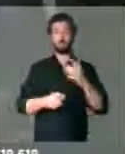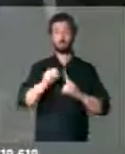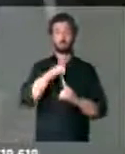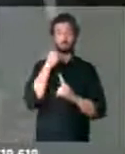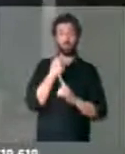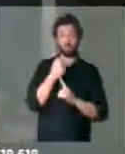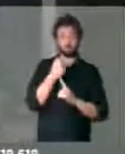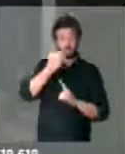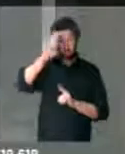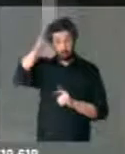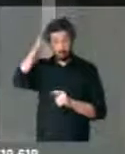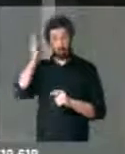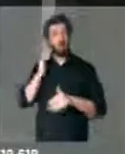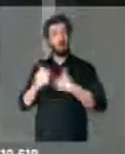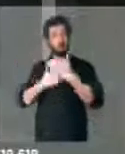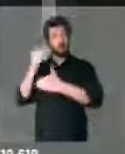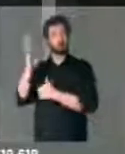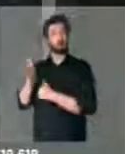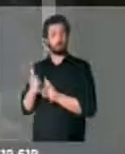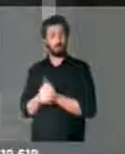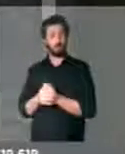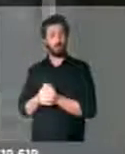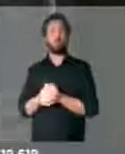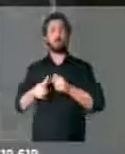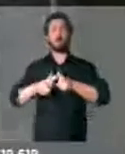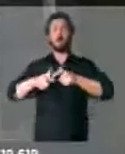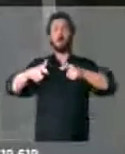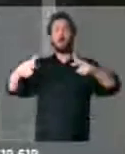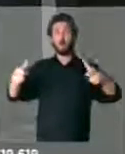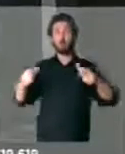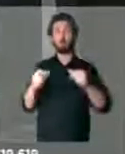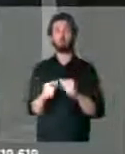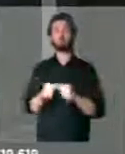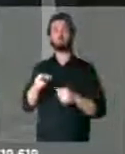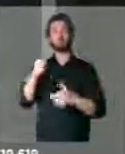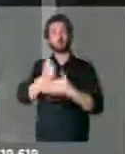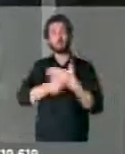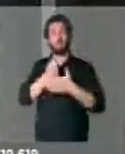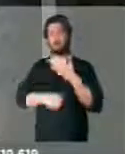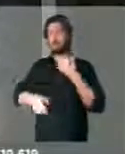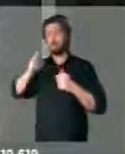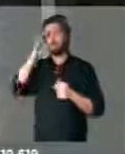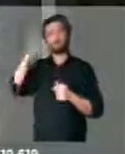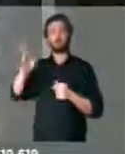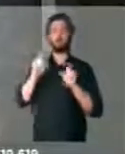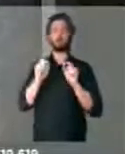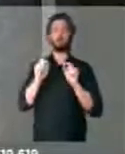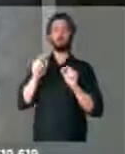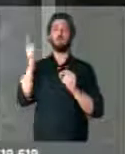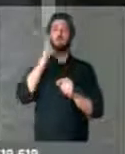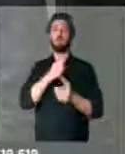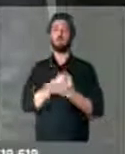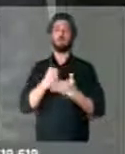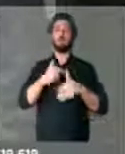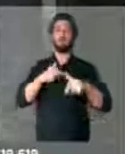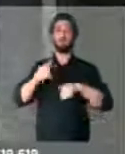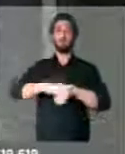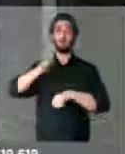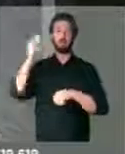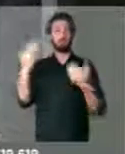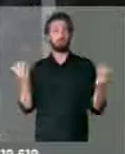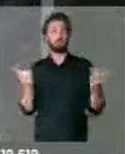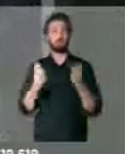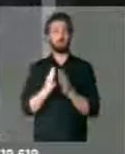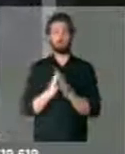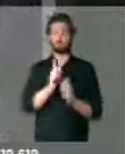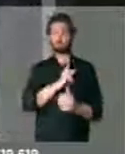governo do presidente Michel Temer têm avançado, têm sido ampliados, e essa é uma busca, acima de tudo, de gerar empregos.